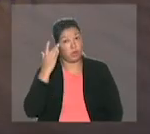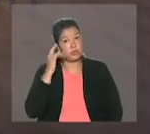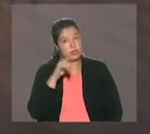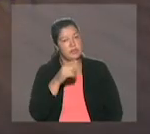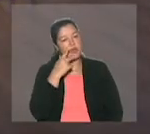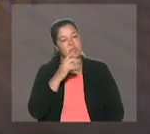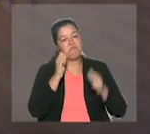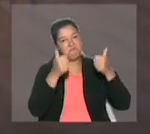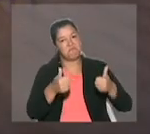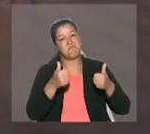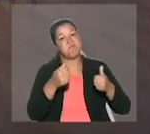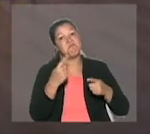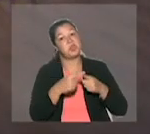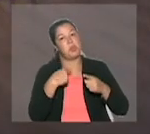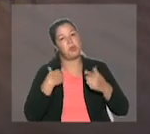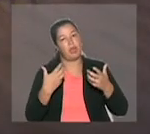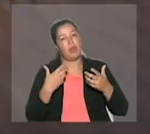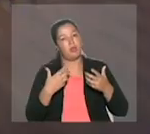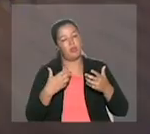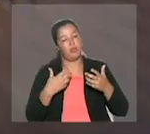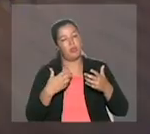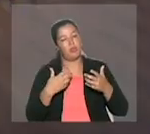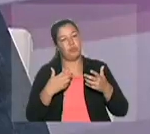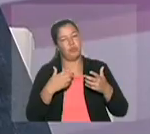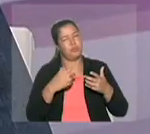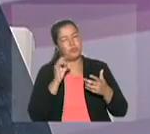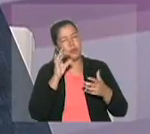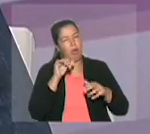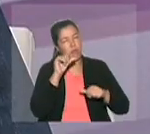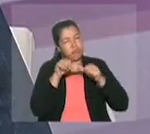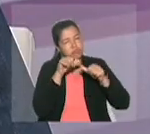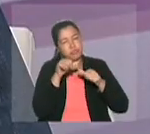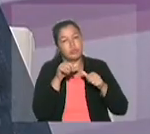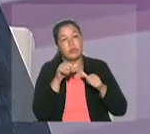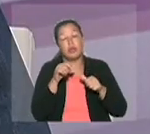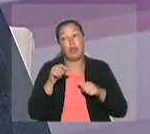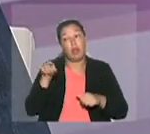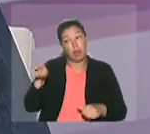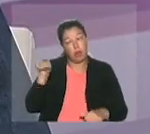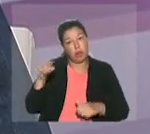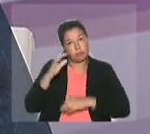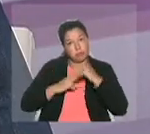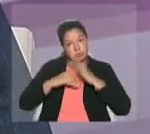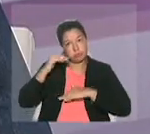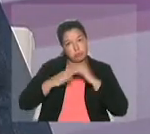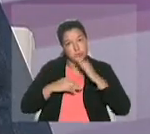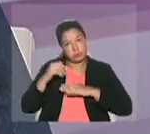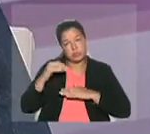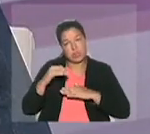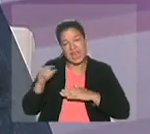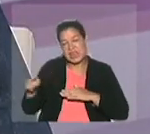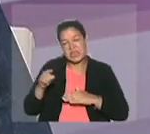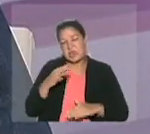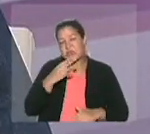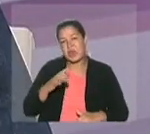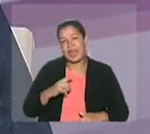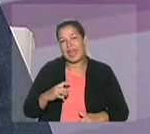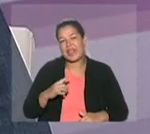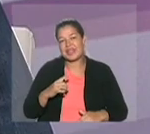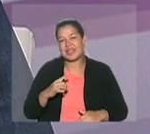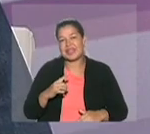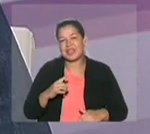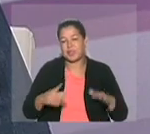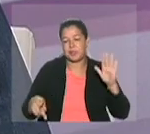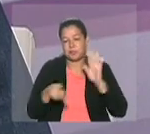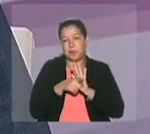muito bom, até porque eu queria fazer uma correção, que os profissionais de saúde, eles não conhecem as especificidades da população